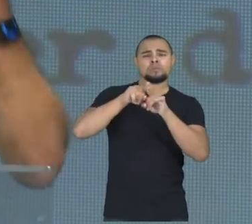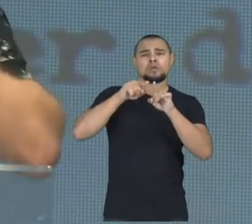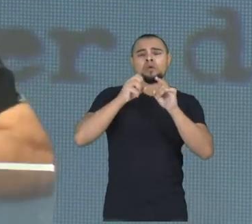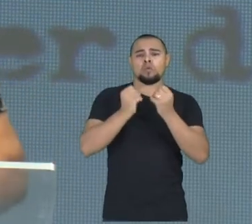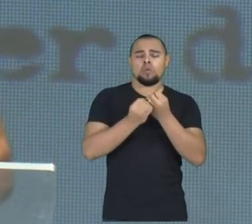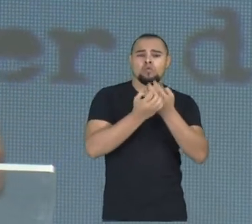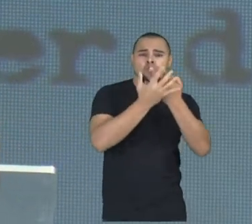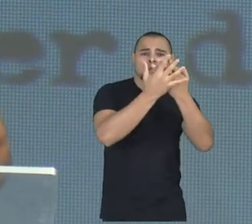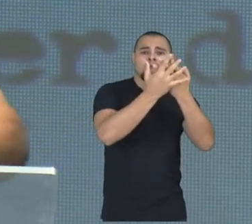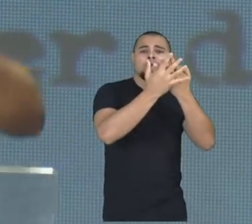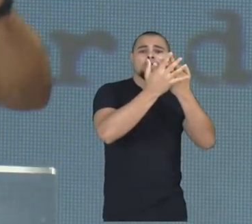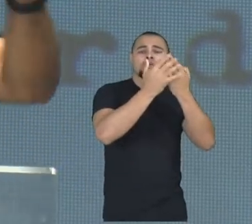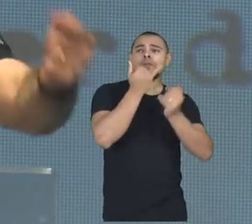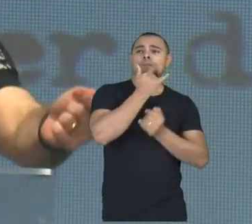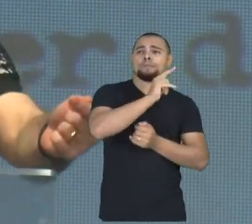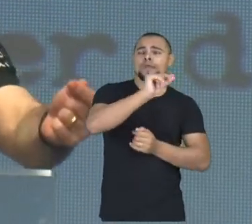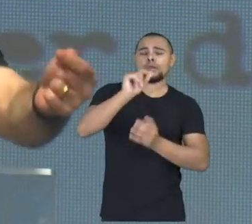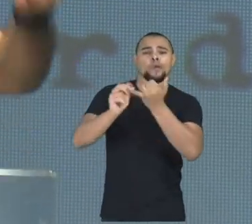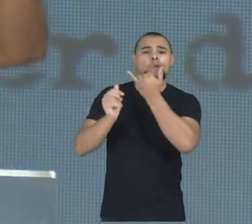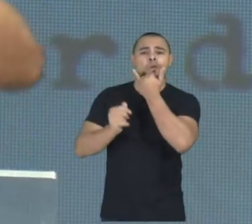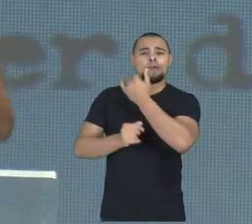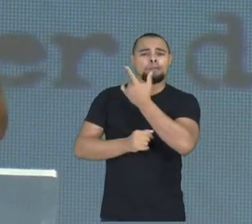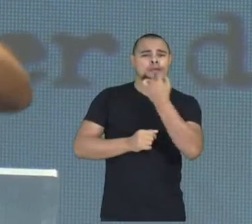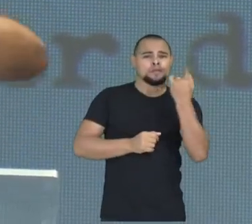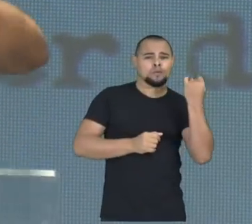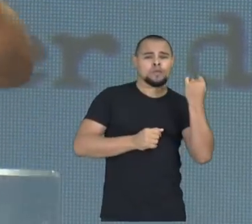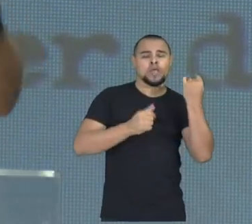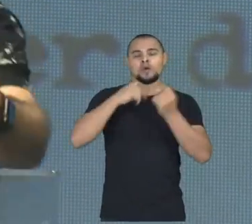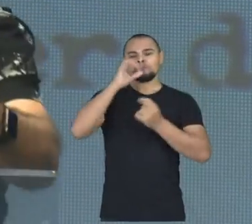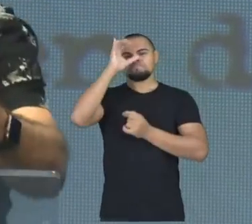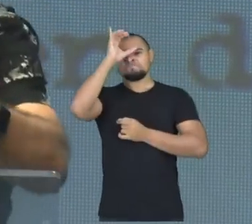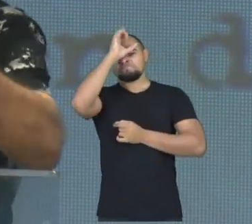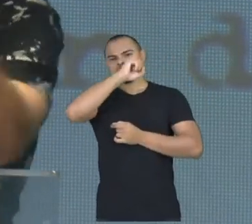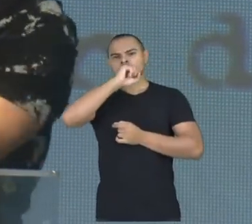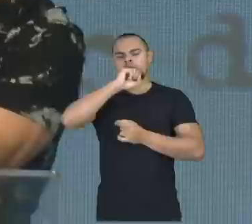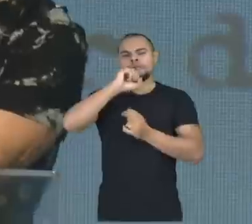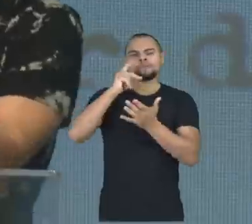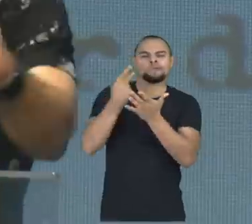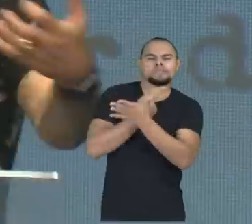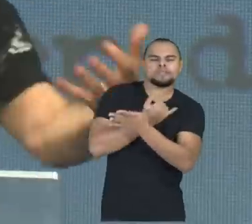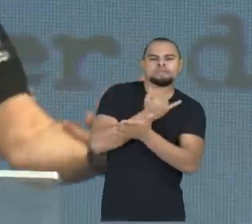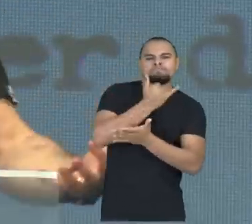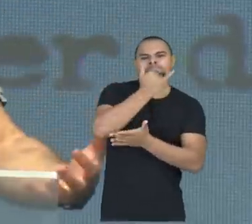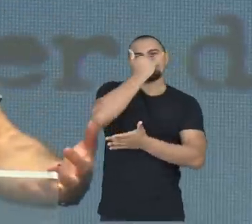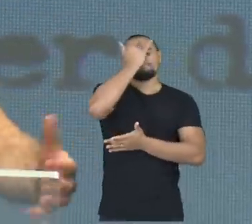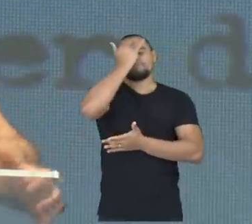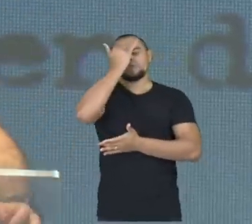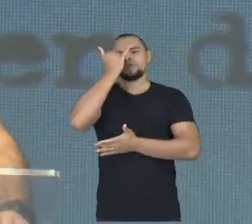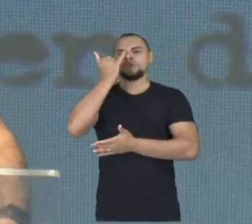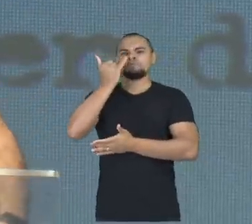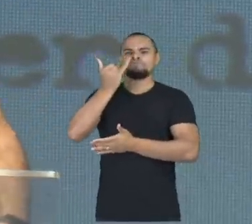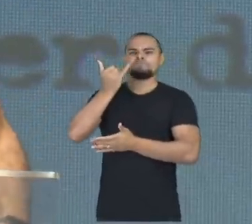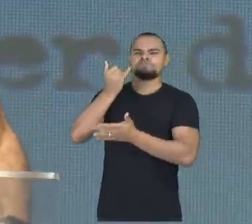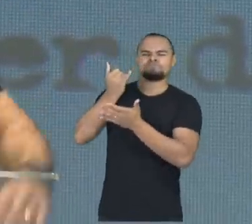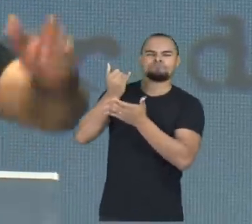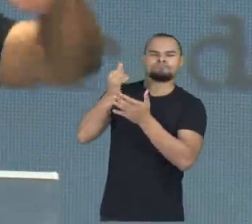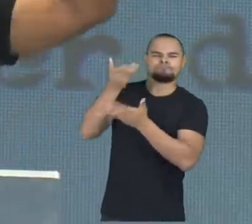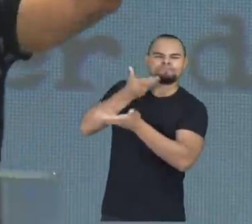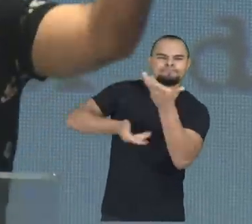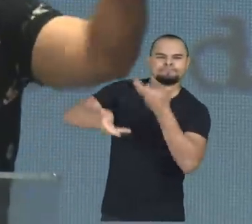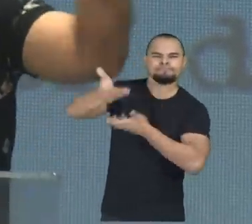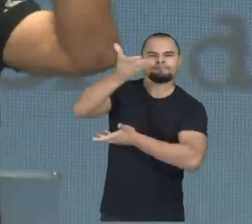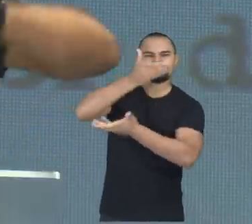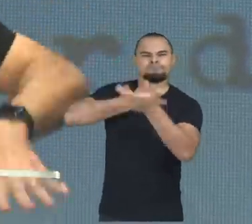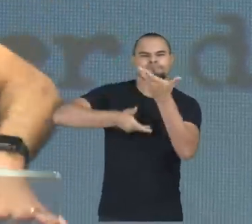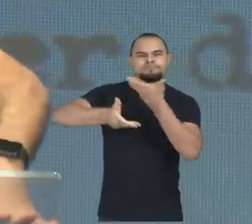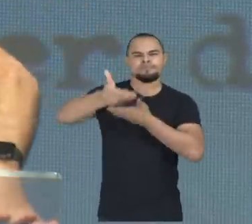sou perdoado, onde eu aprendo, onde eu caio, onde eu me levanto, onde eu brigo, onde eu faço as pazes, onde eu